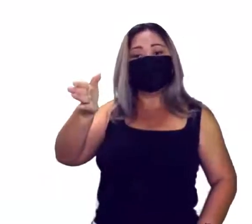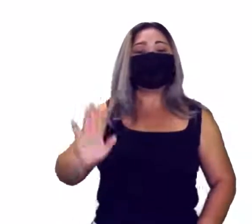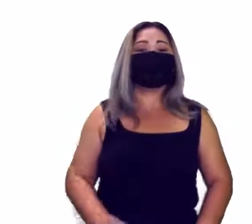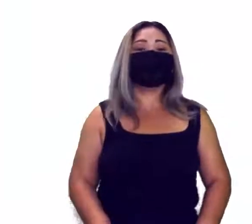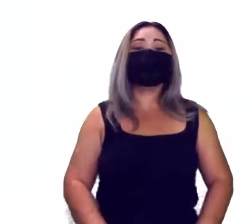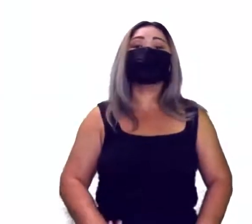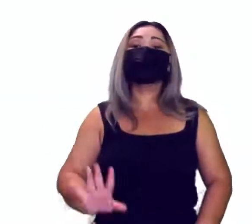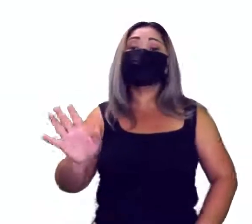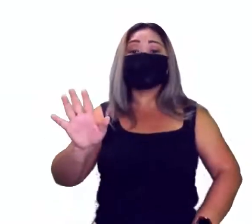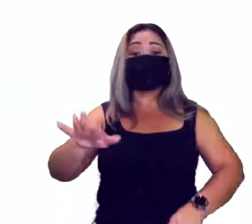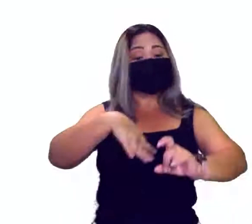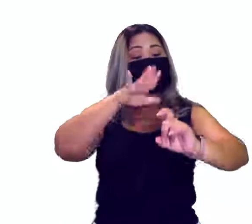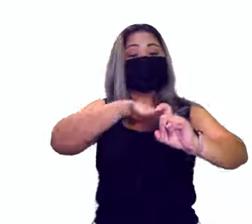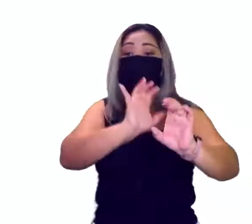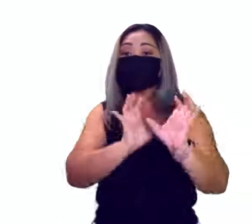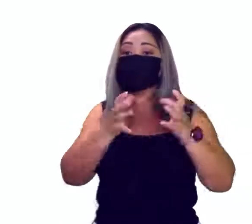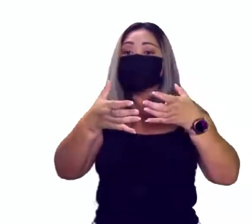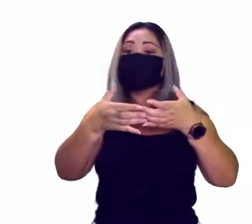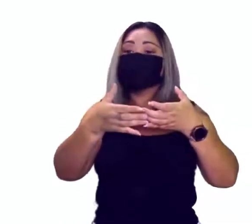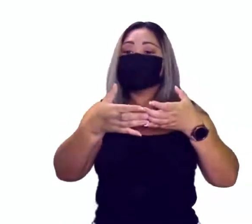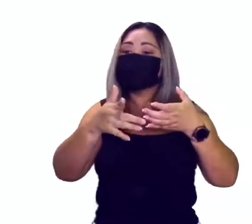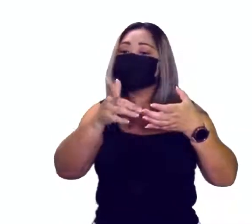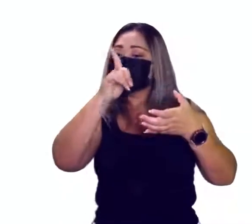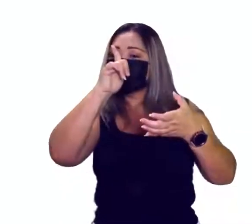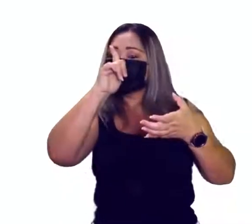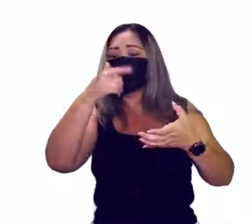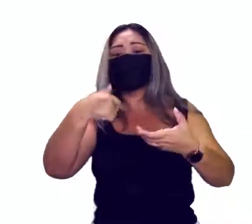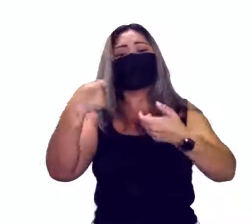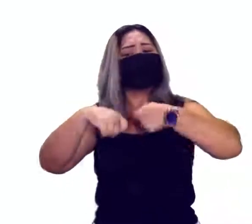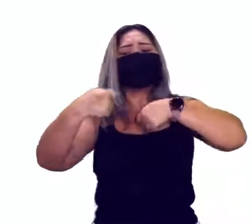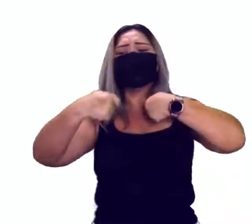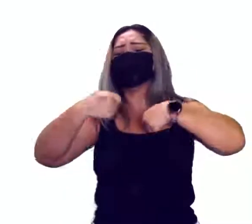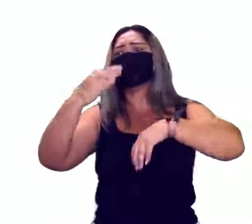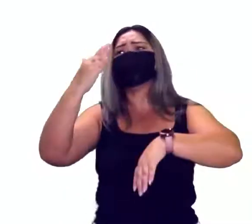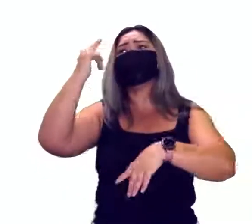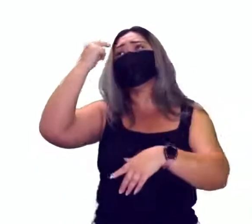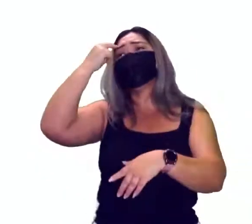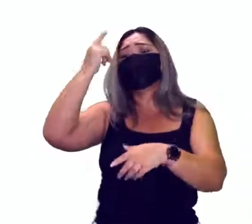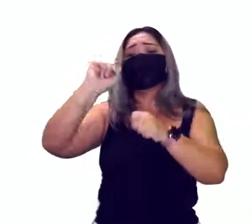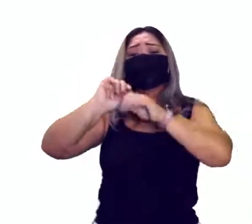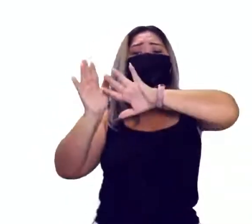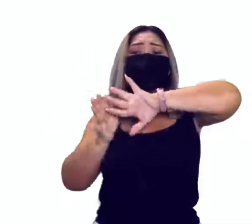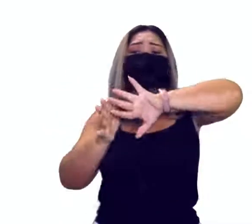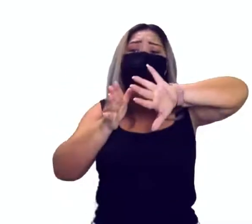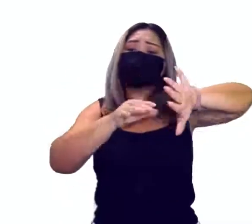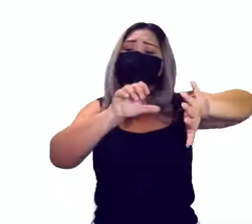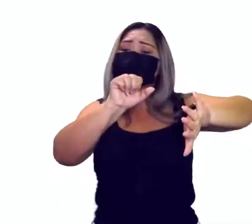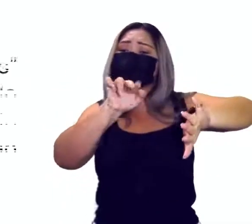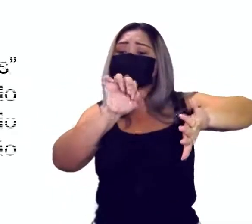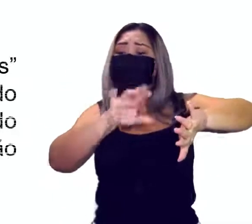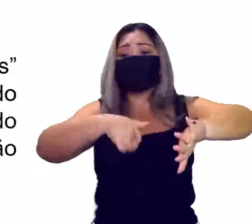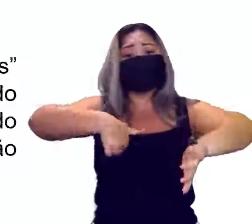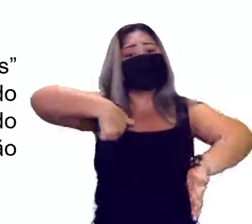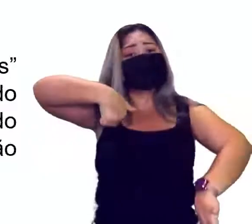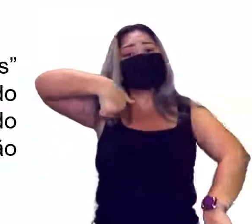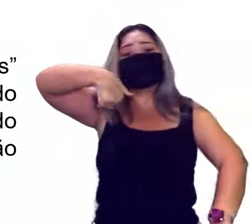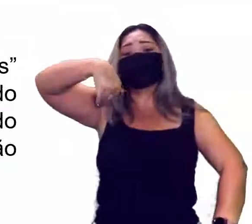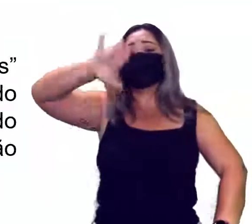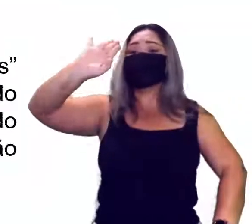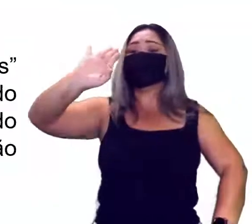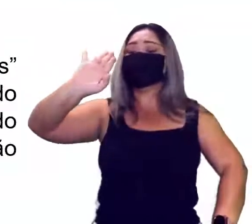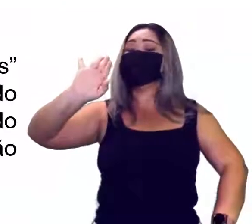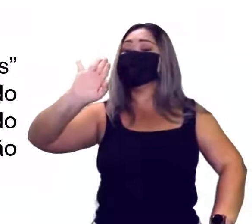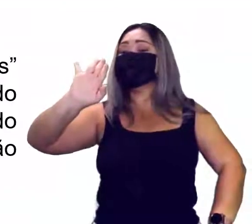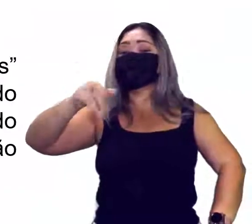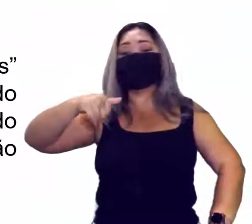Na mitologia grega era desnecessário pensar o sagrado como exatamente maior que o mundo. Sempre era